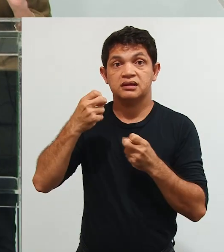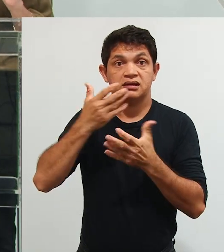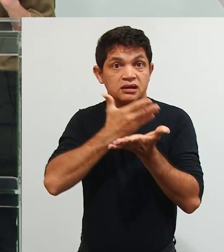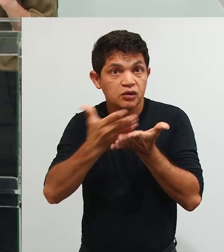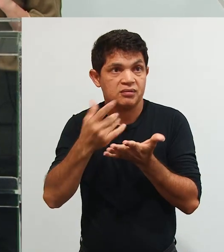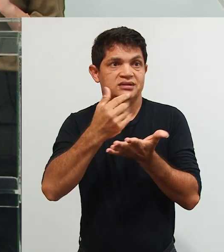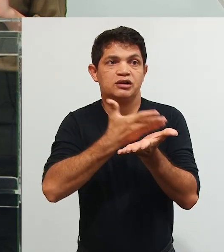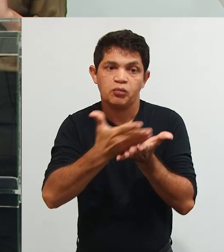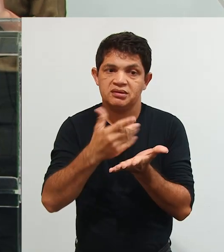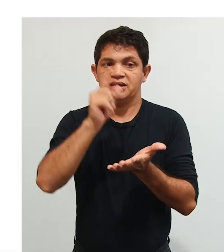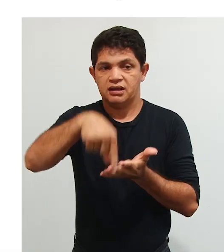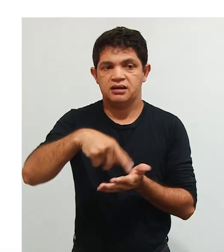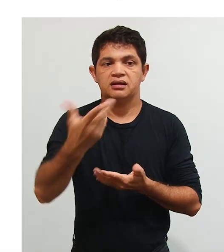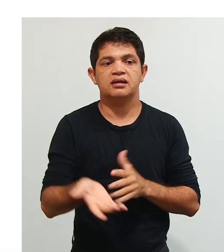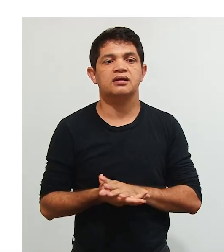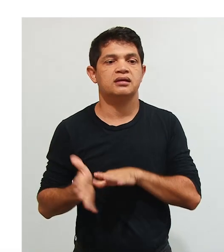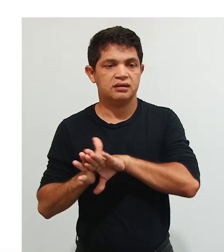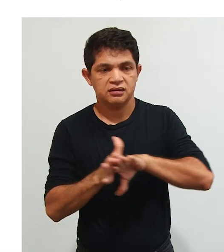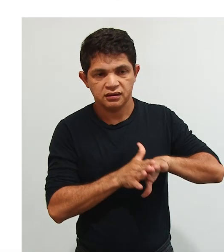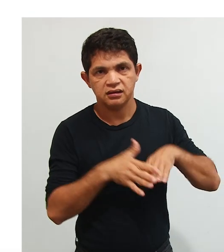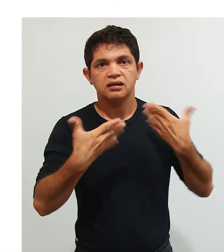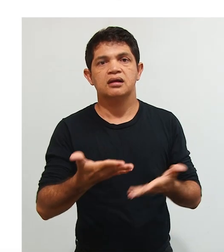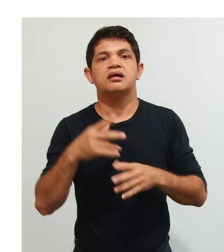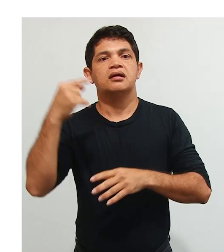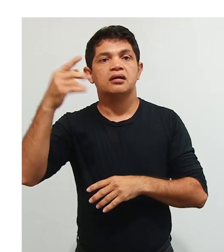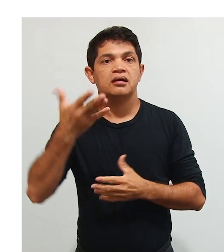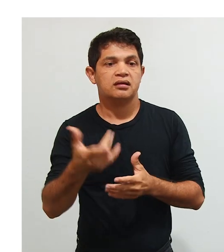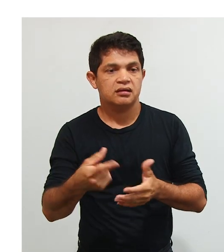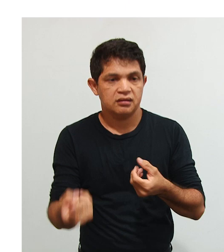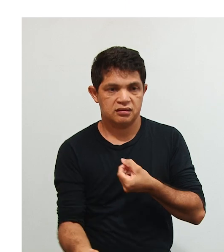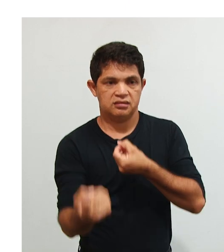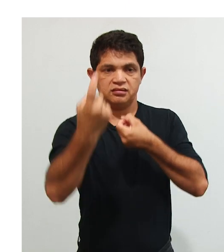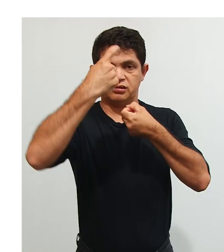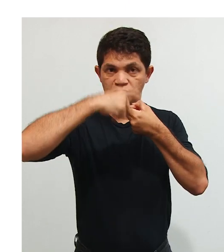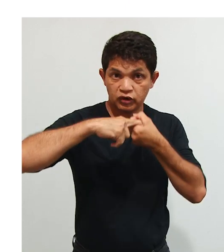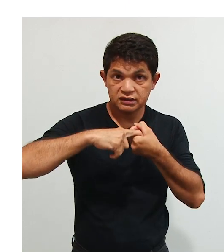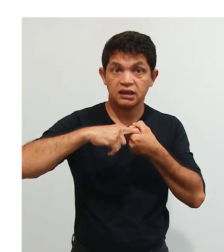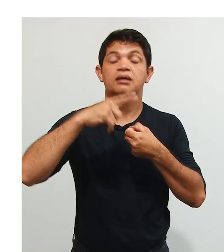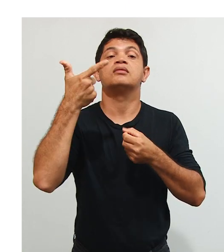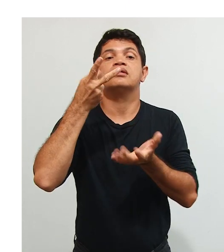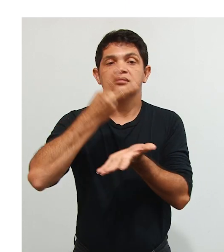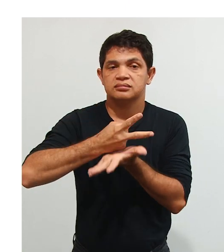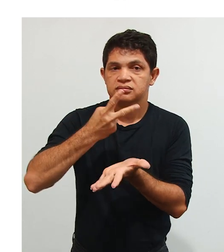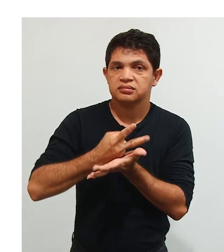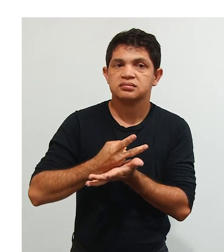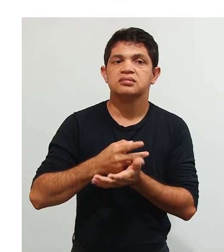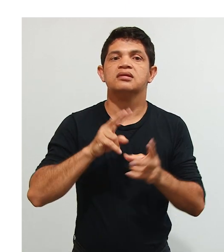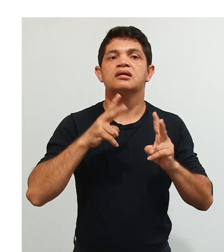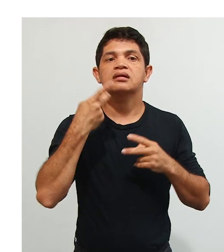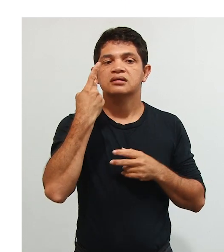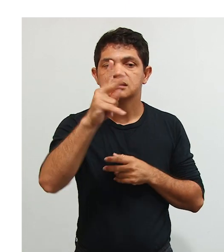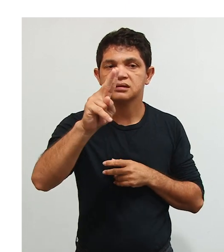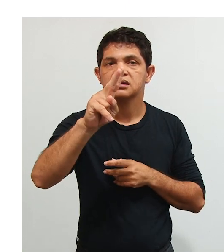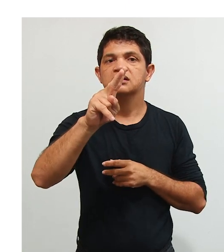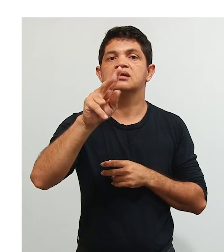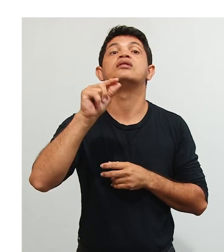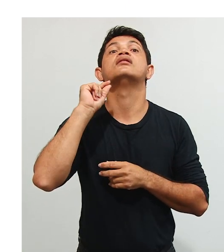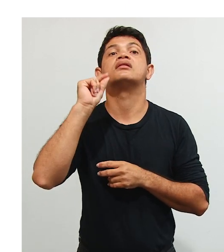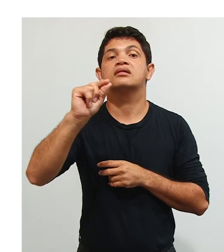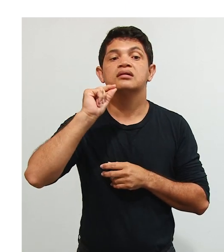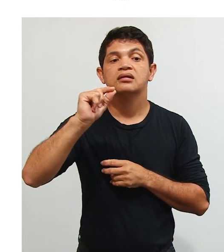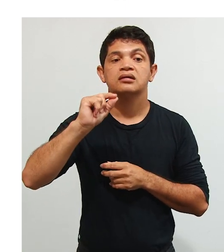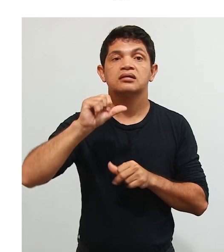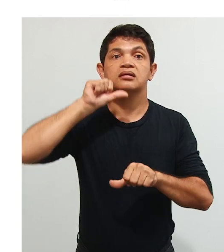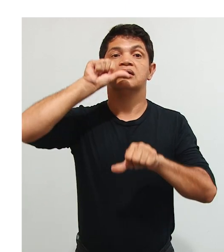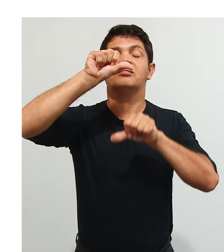por ela. Então, gente, voltando aqui para os nossos slides, eu quero trazer muita atenção